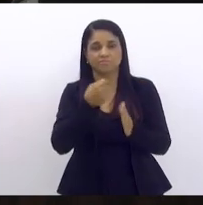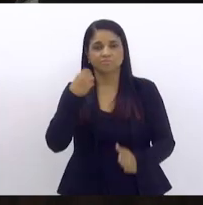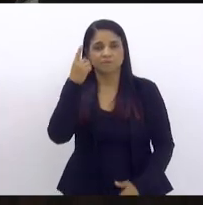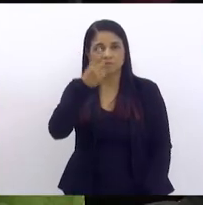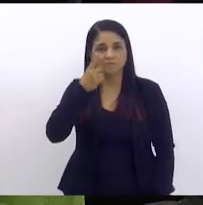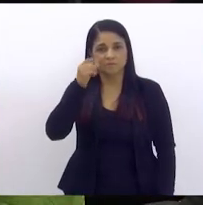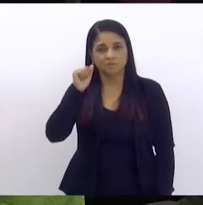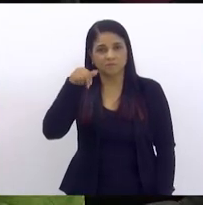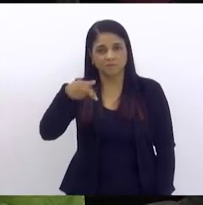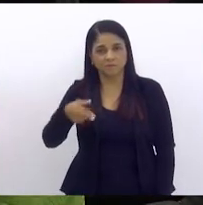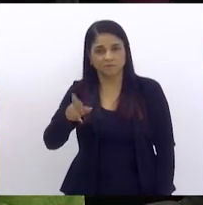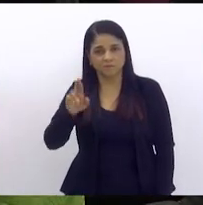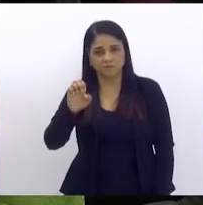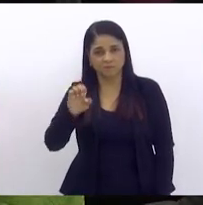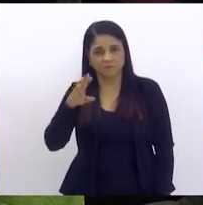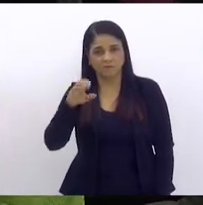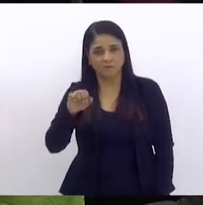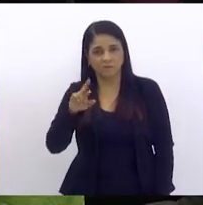Correia.